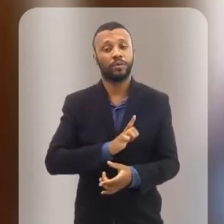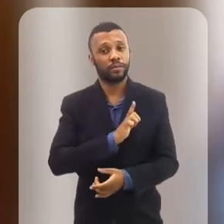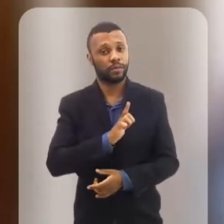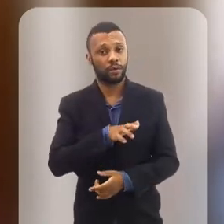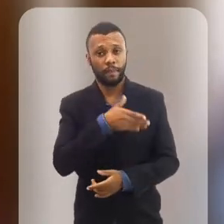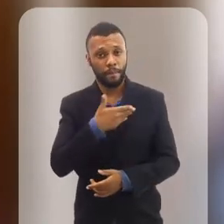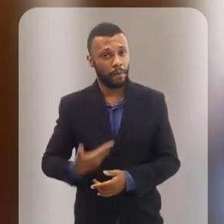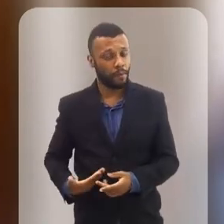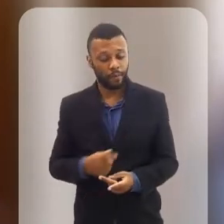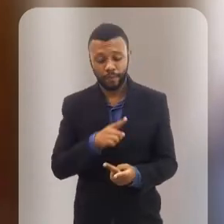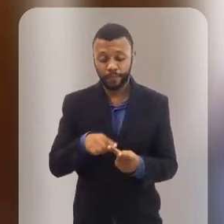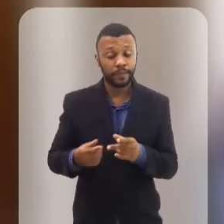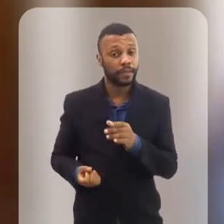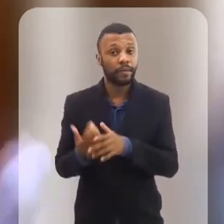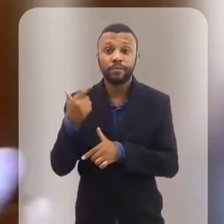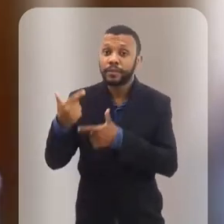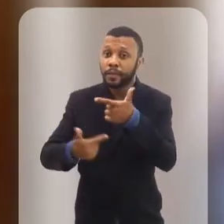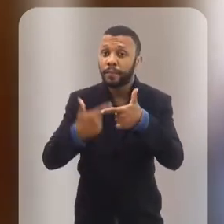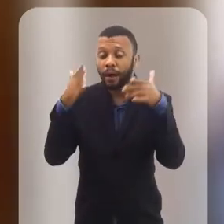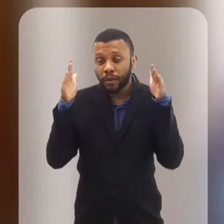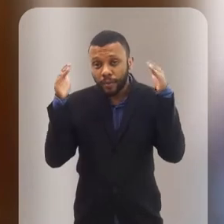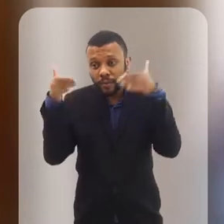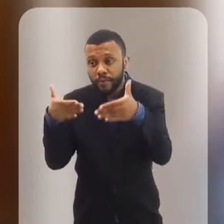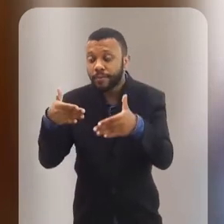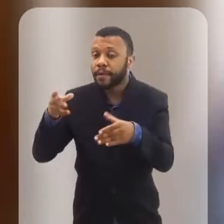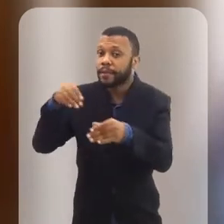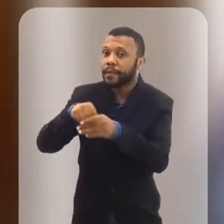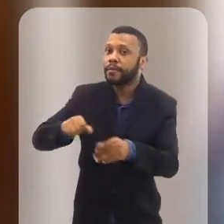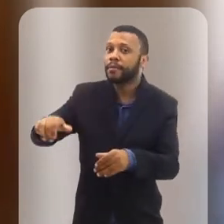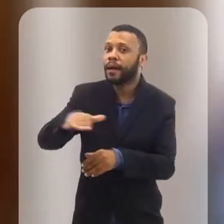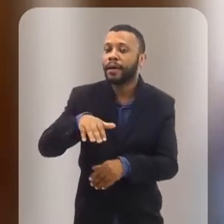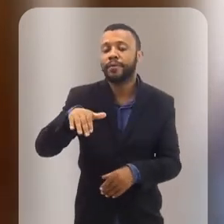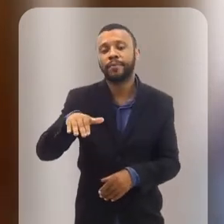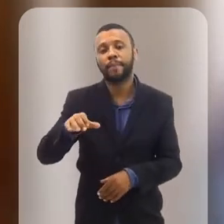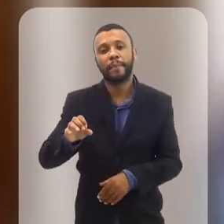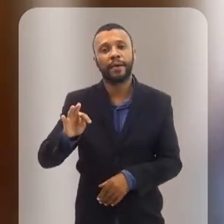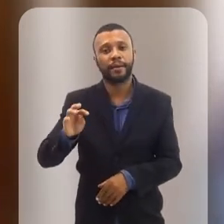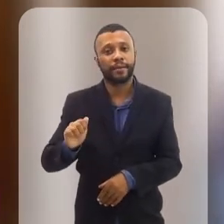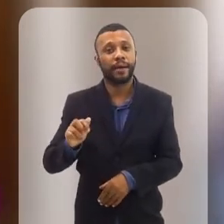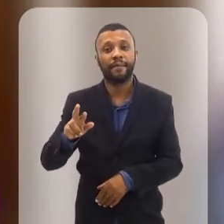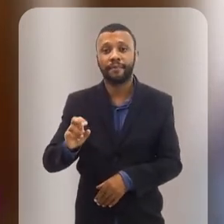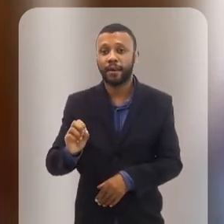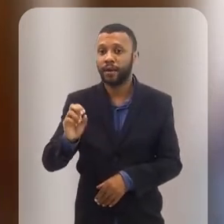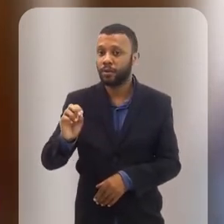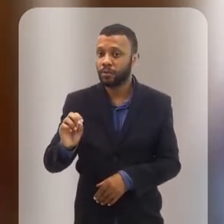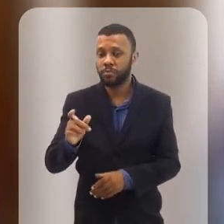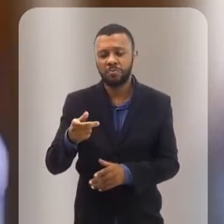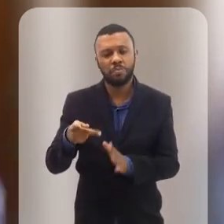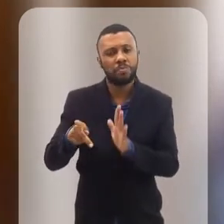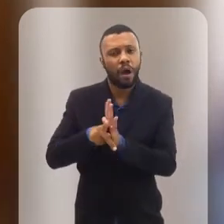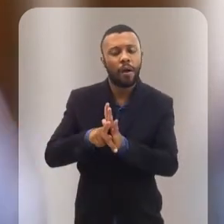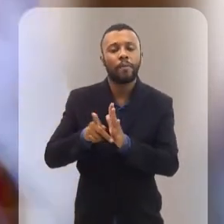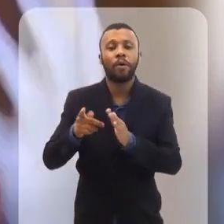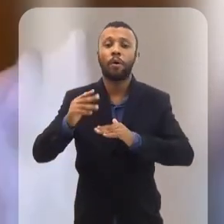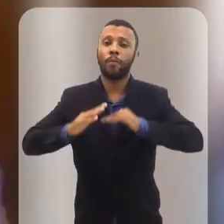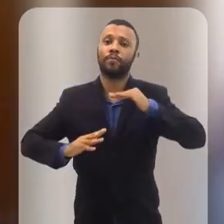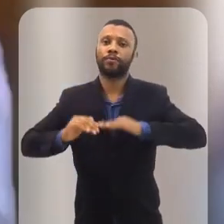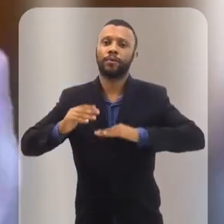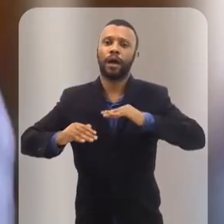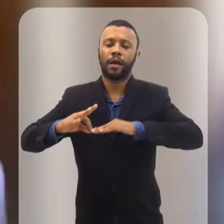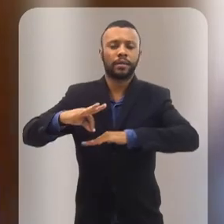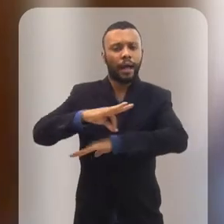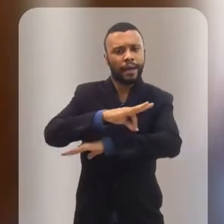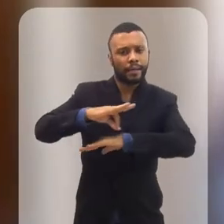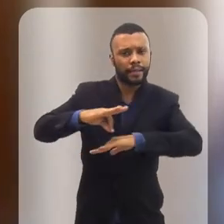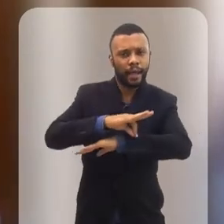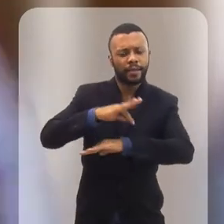para gestão público, criação de empregos específicos para dentro do metaverso, próprios urbanistas,